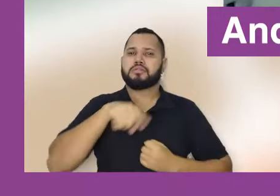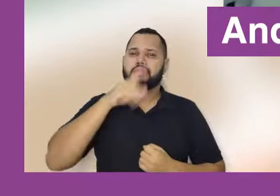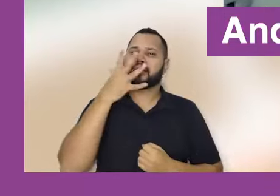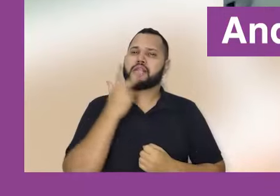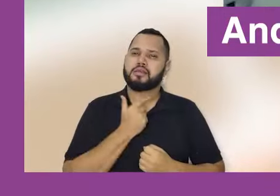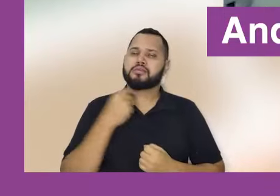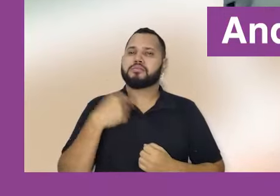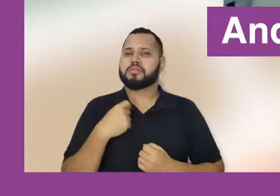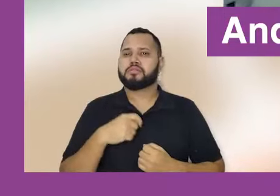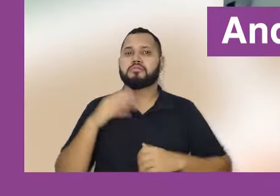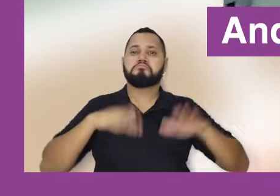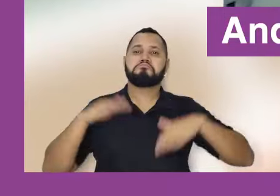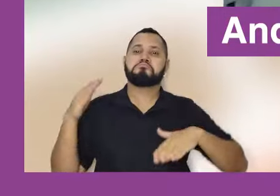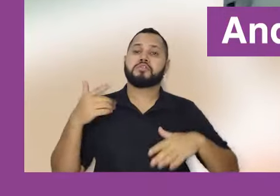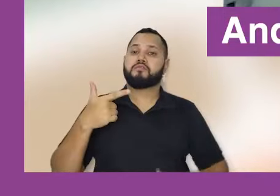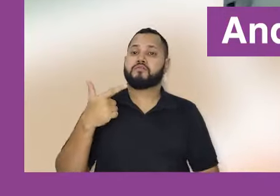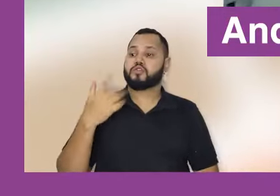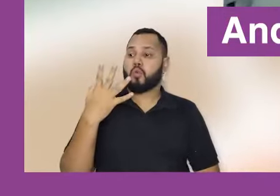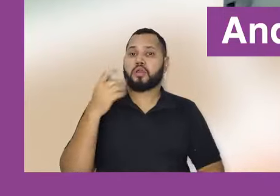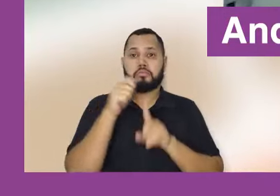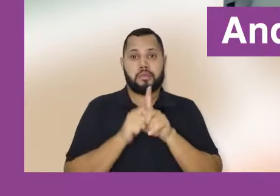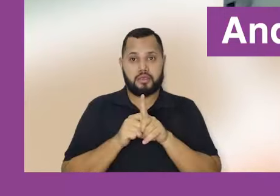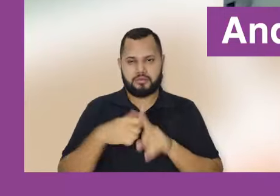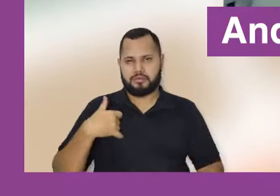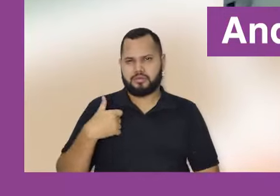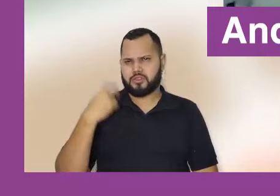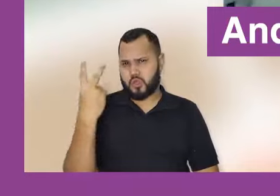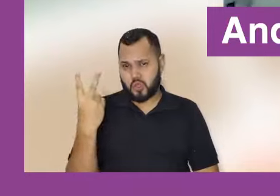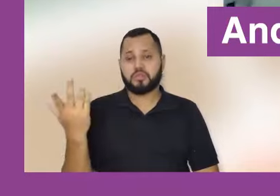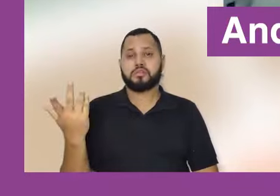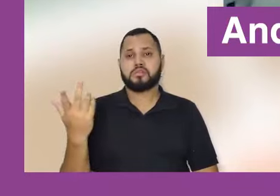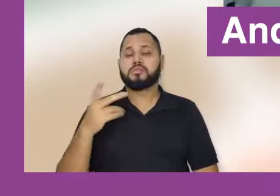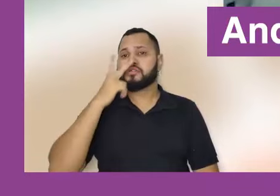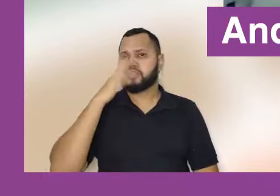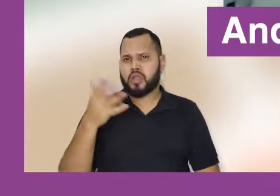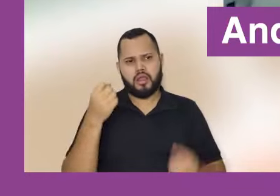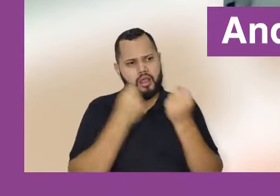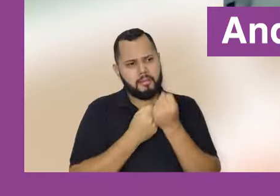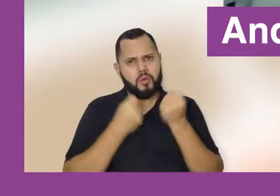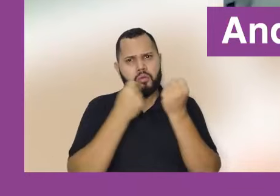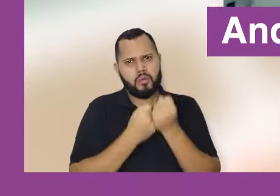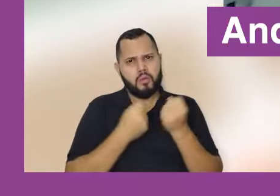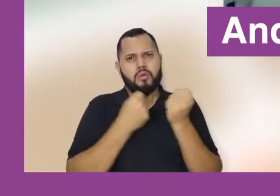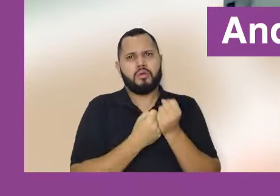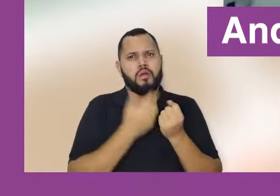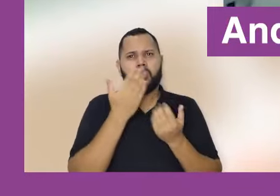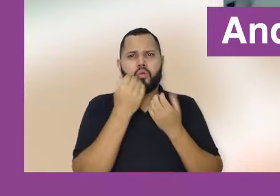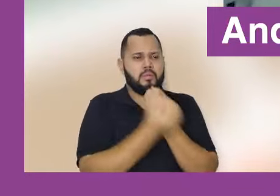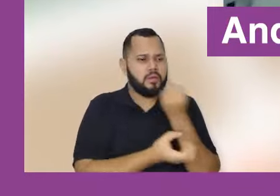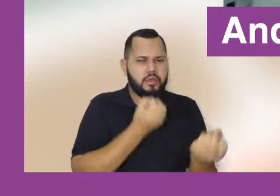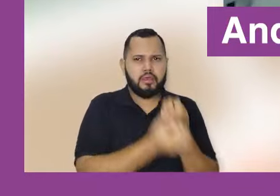crianças né que dependendo do site chegam até 24 meses estavam sendo bem apoiadas bem amparadas bem